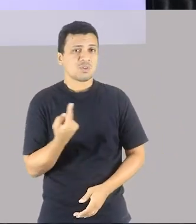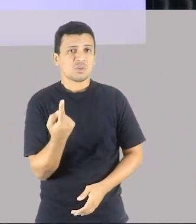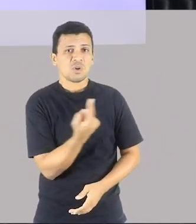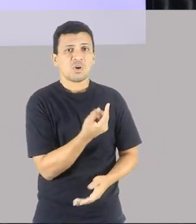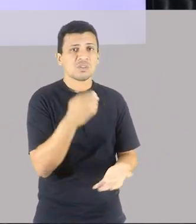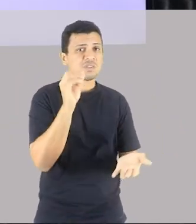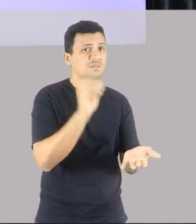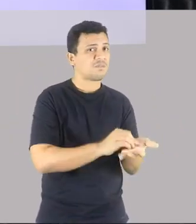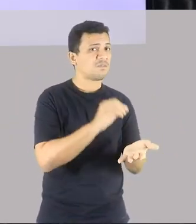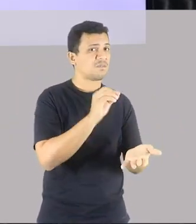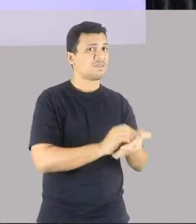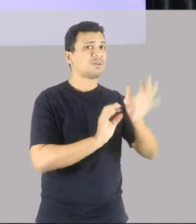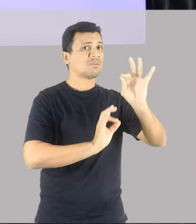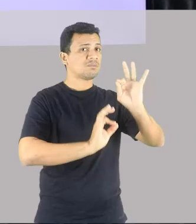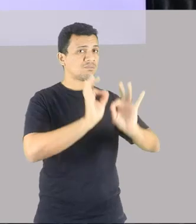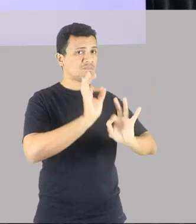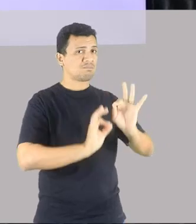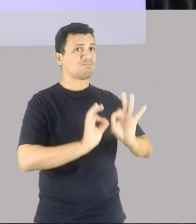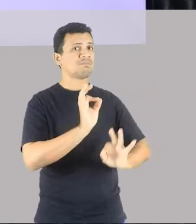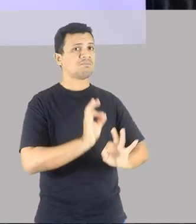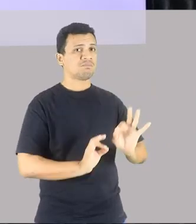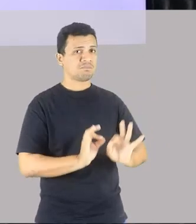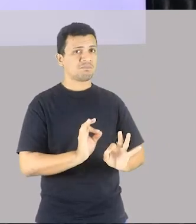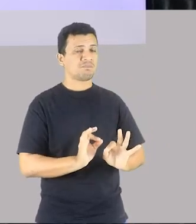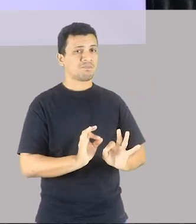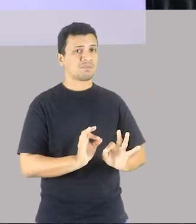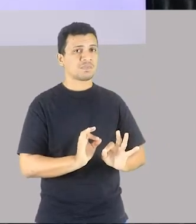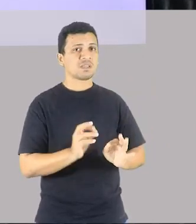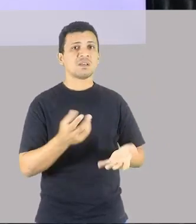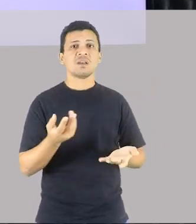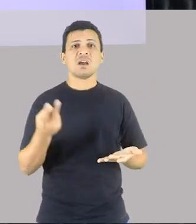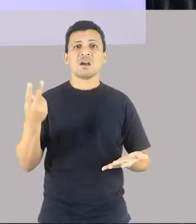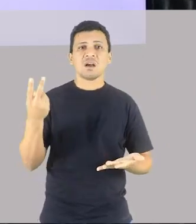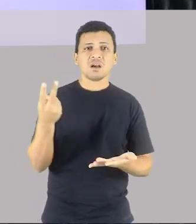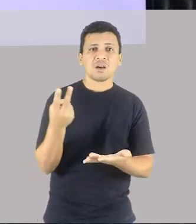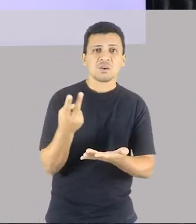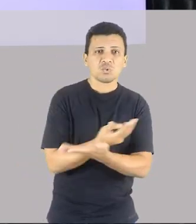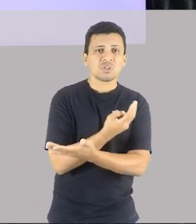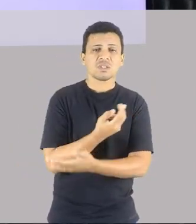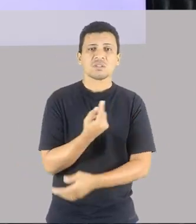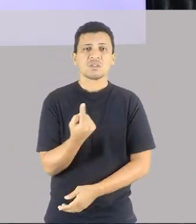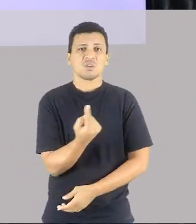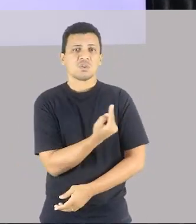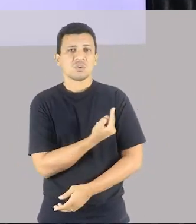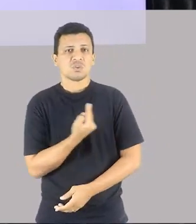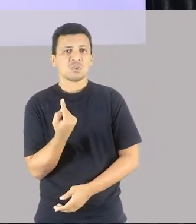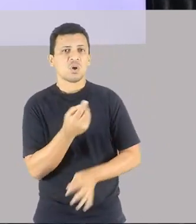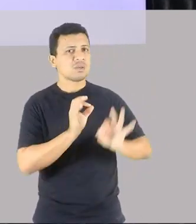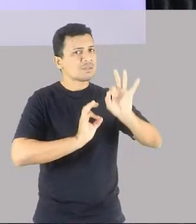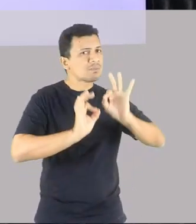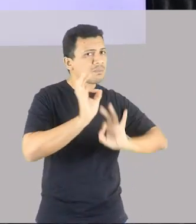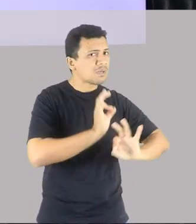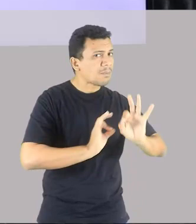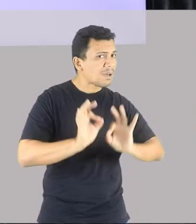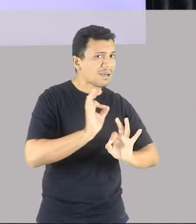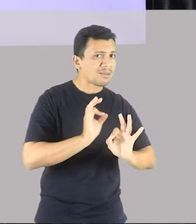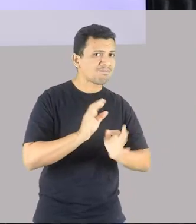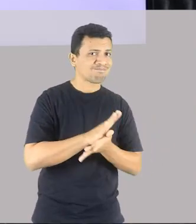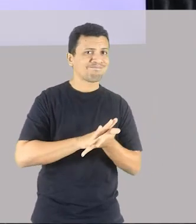O nosso despreparo acontece. Ó, então, acontece que nós não estávamos preparados. Você tem uma